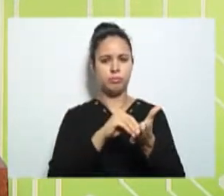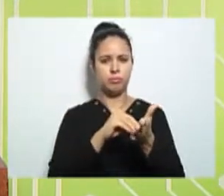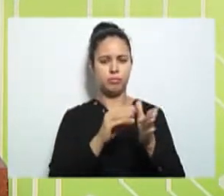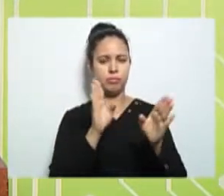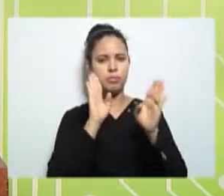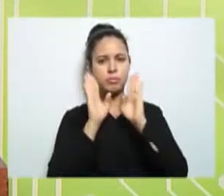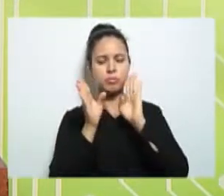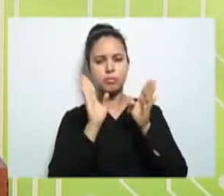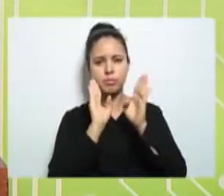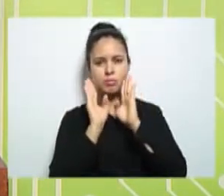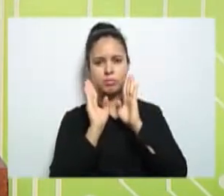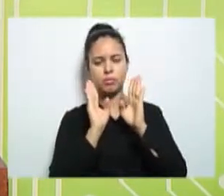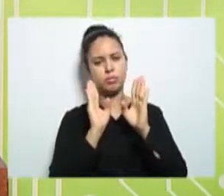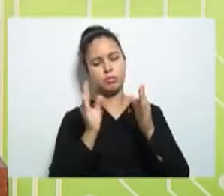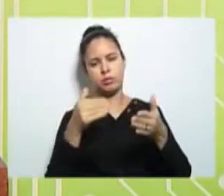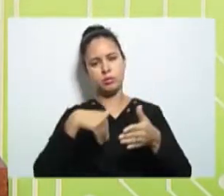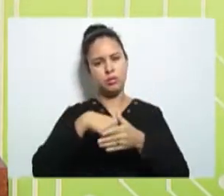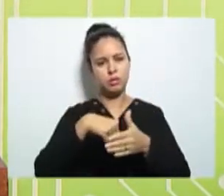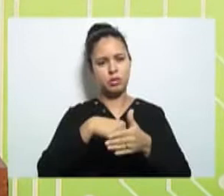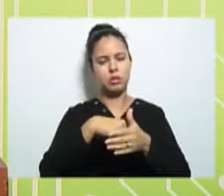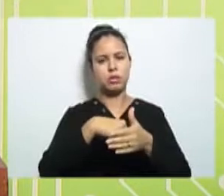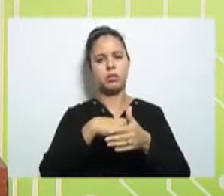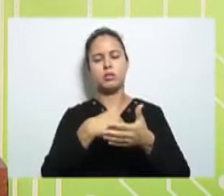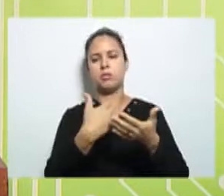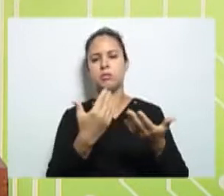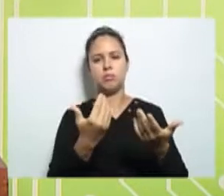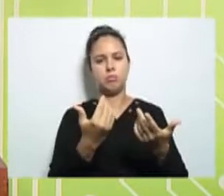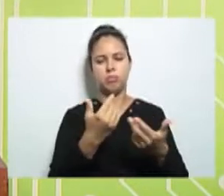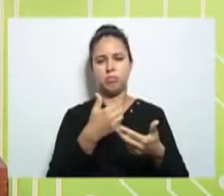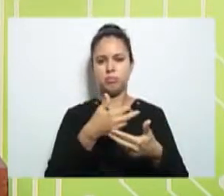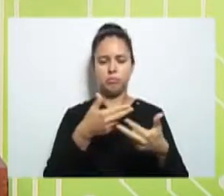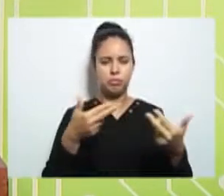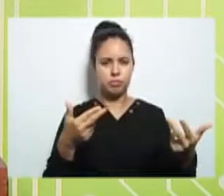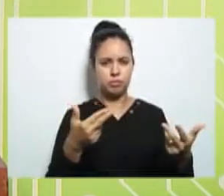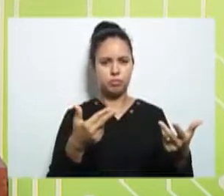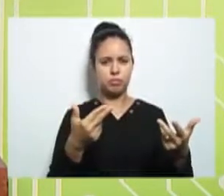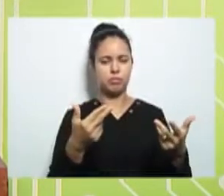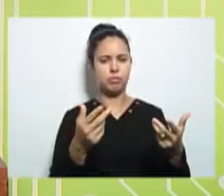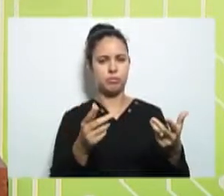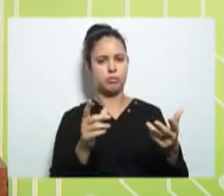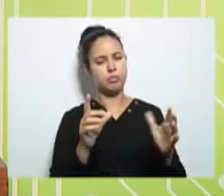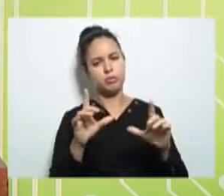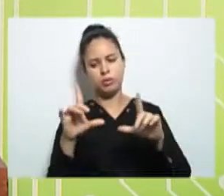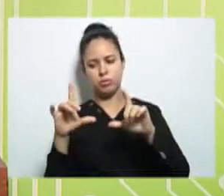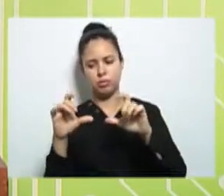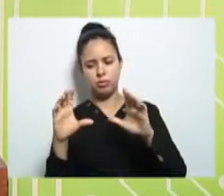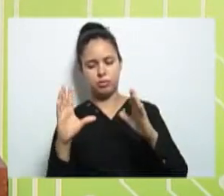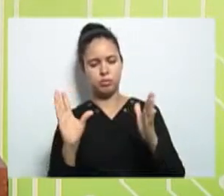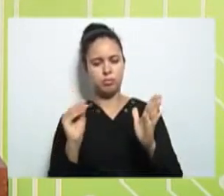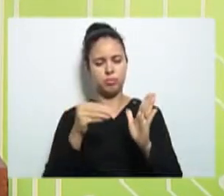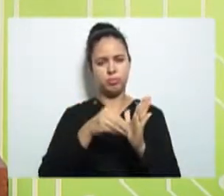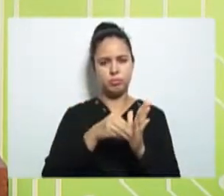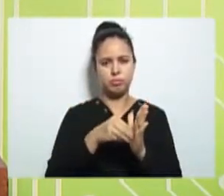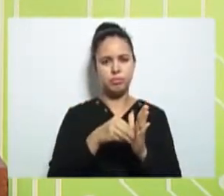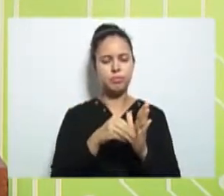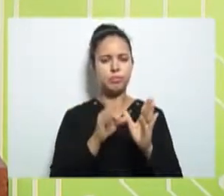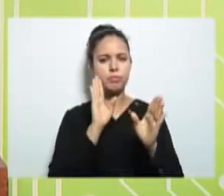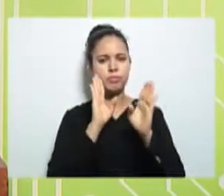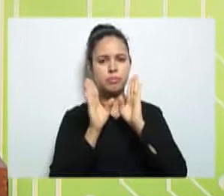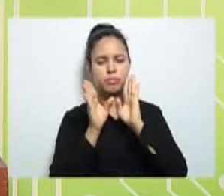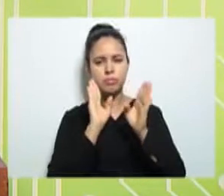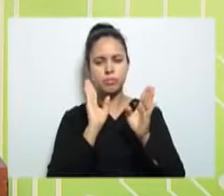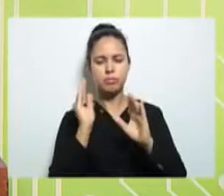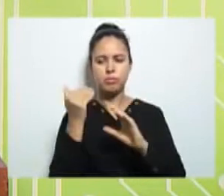futebol, tá? Posta aquela foto, tira lá, bacana, o pessoal curte. O que acontece, tá? Esses dados são levados lá